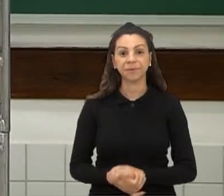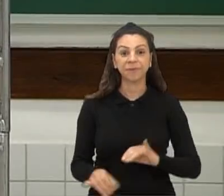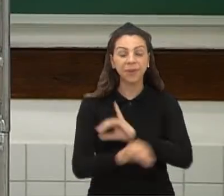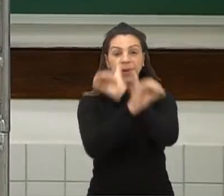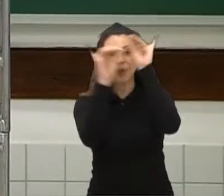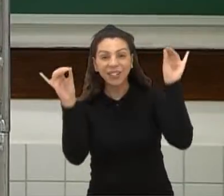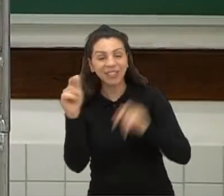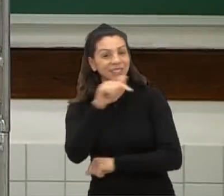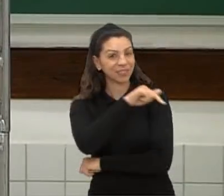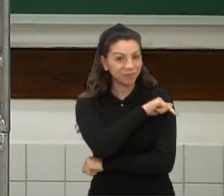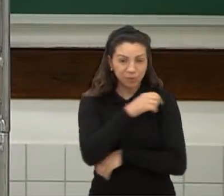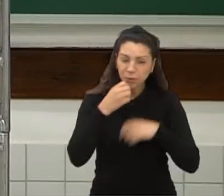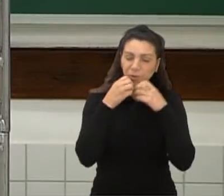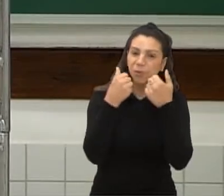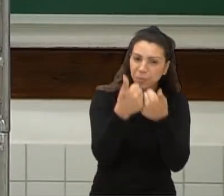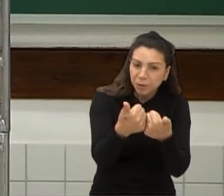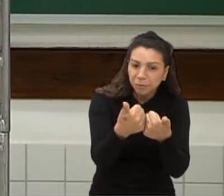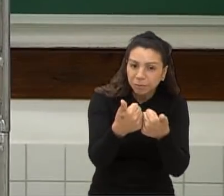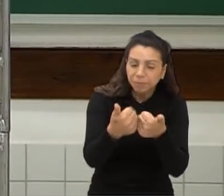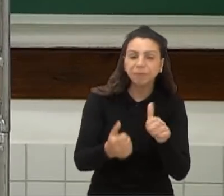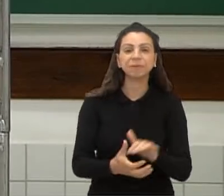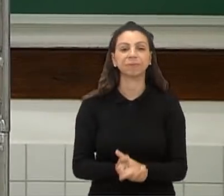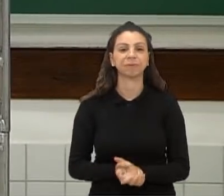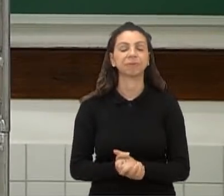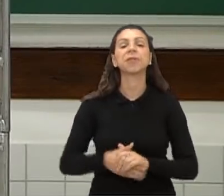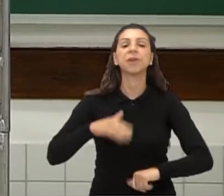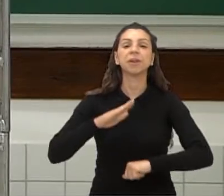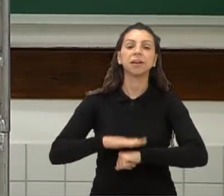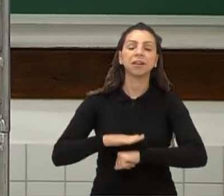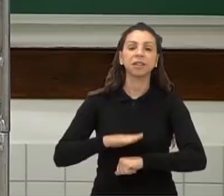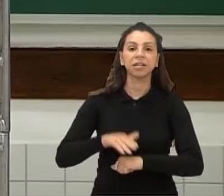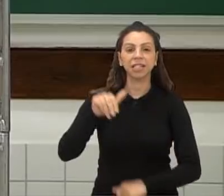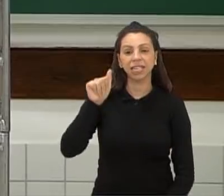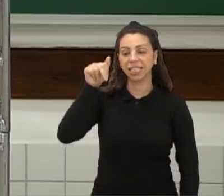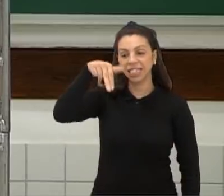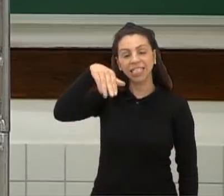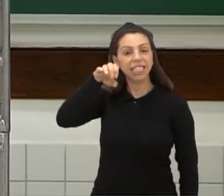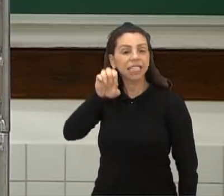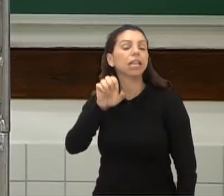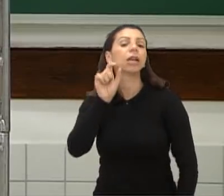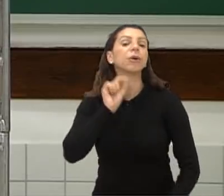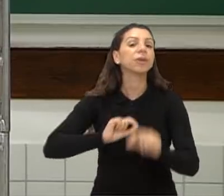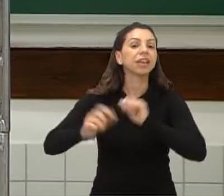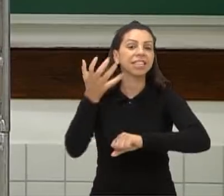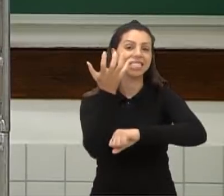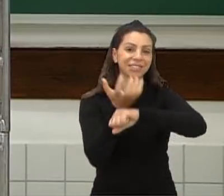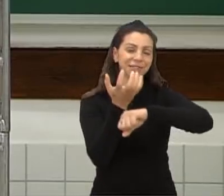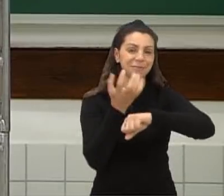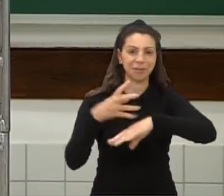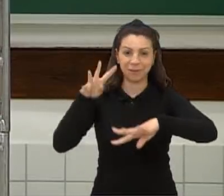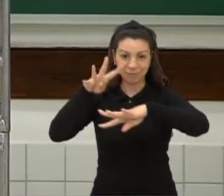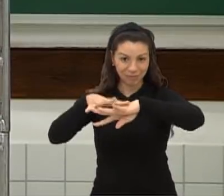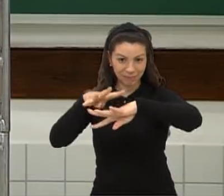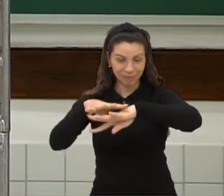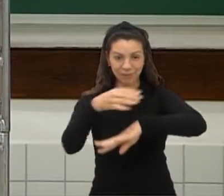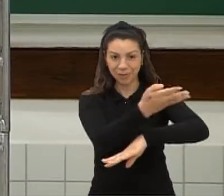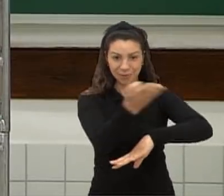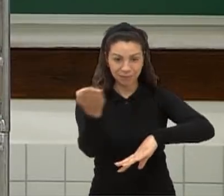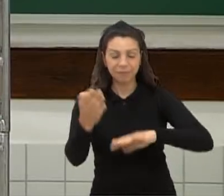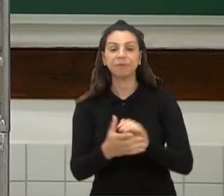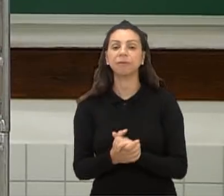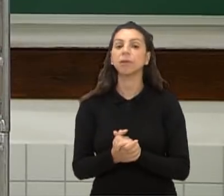Olá, sétimo ano, tudo bem com vocês? Eu sou a professora Anne, eu vou trabalhar matemática com vocês e